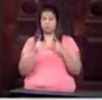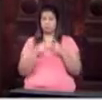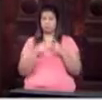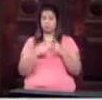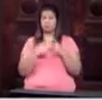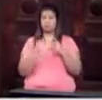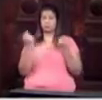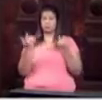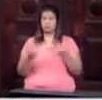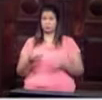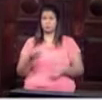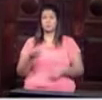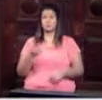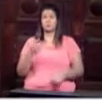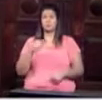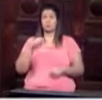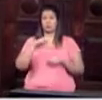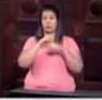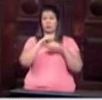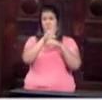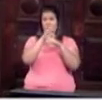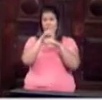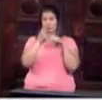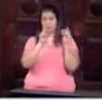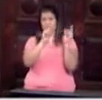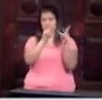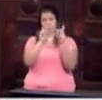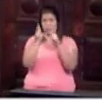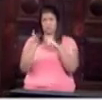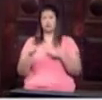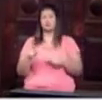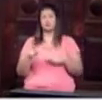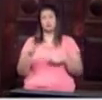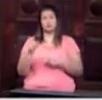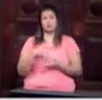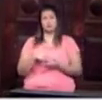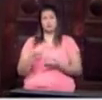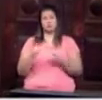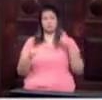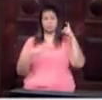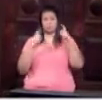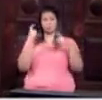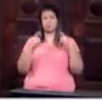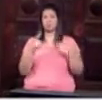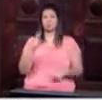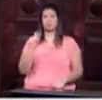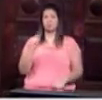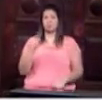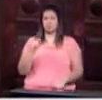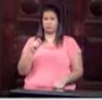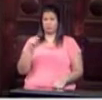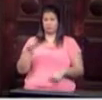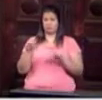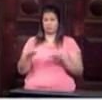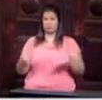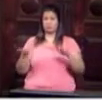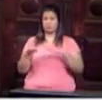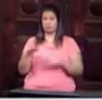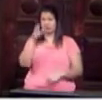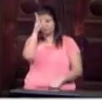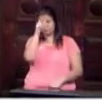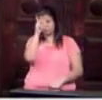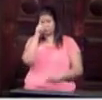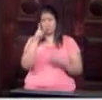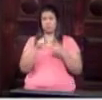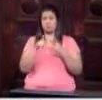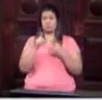ponto, a questão das importações. Porque, na verdade, a preocupação é com o setor hortifruti granjeiro e o setor